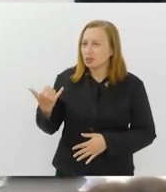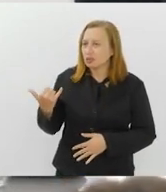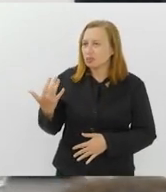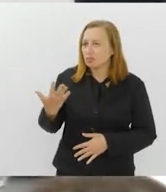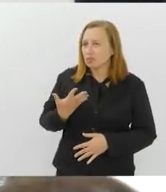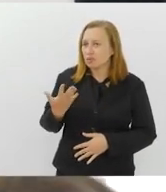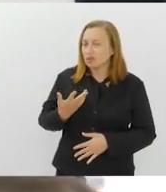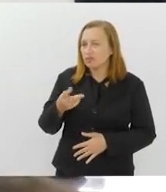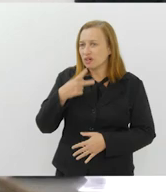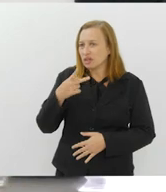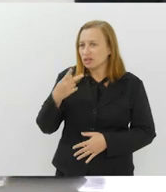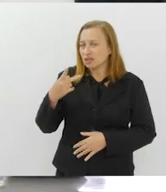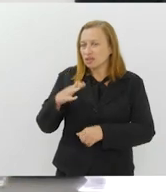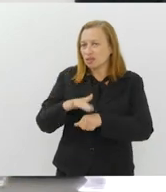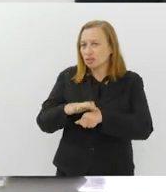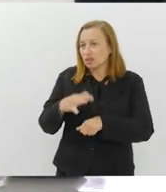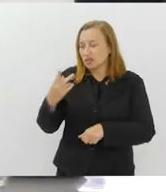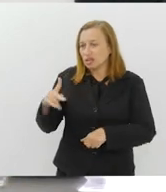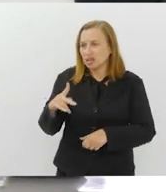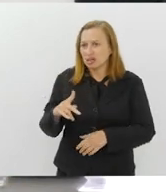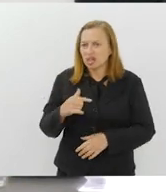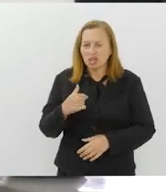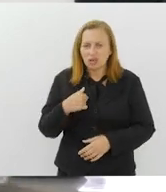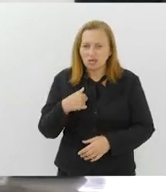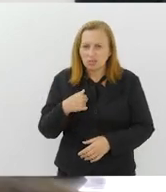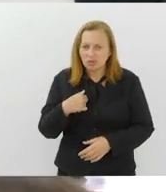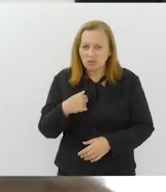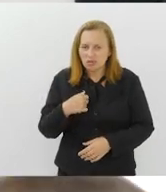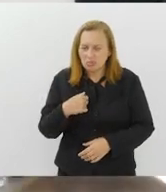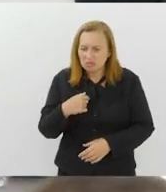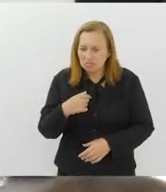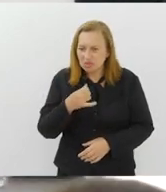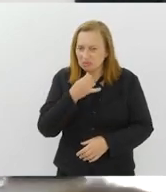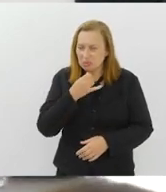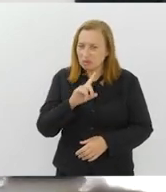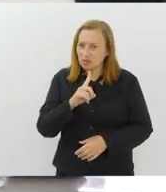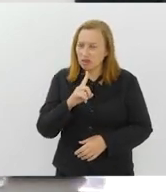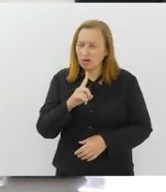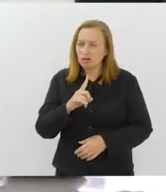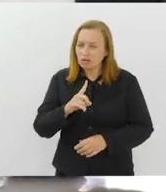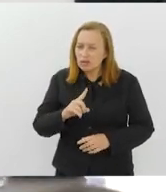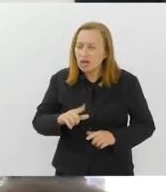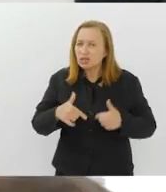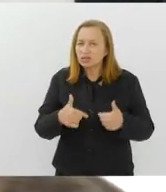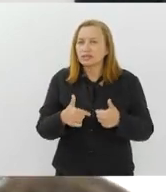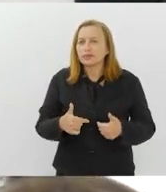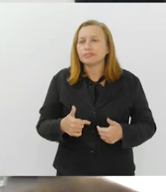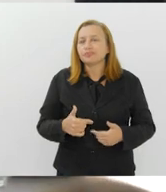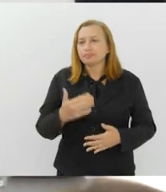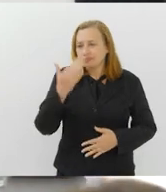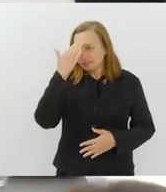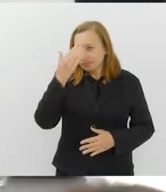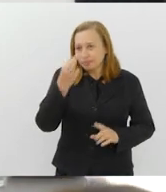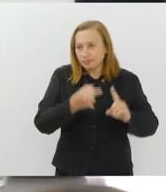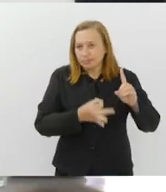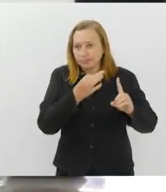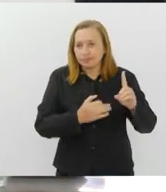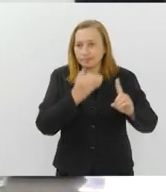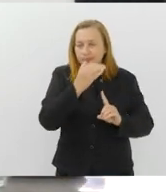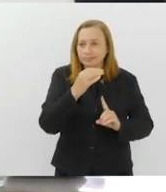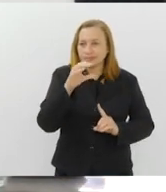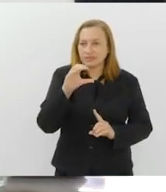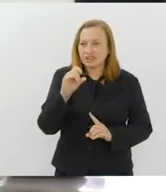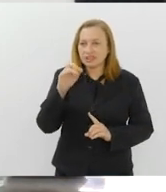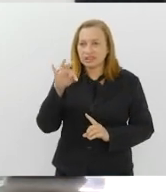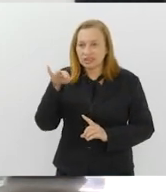dele, dizer que nós não vamos baixar a cabeça. Agradecer e parabenizar a desembargadora Cíntia Santarém,